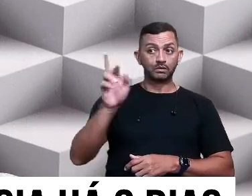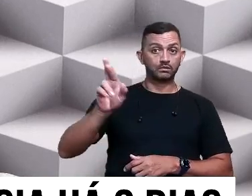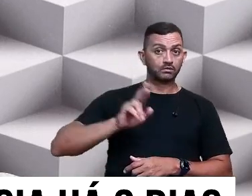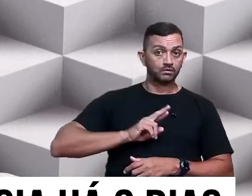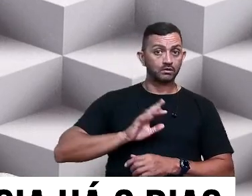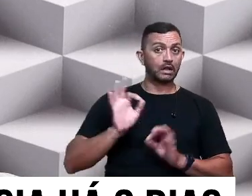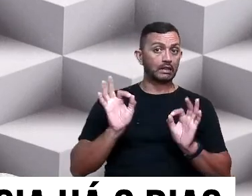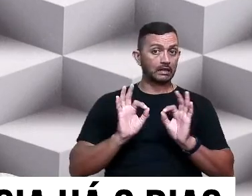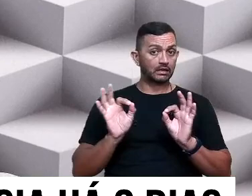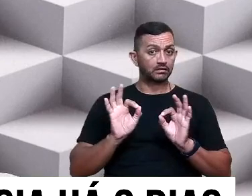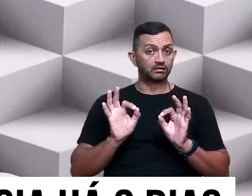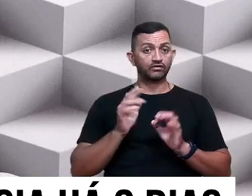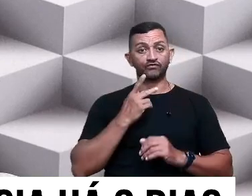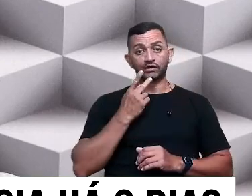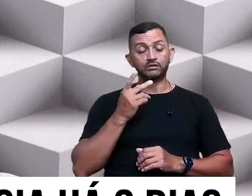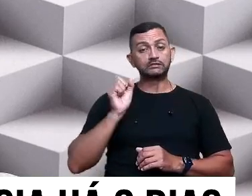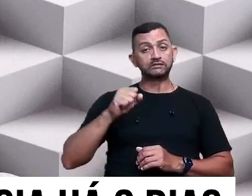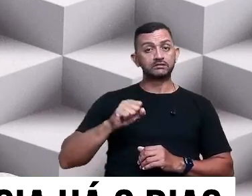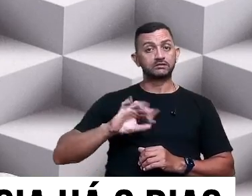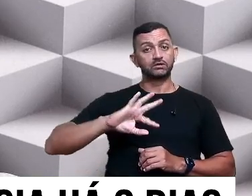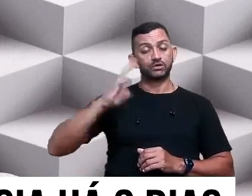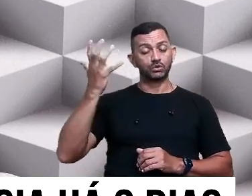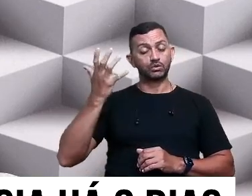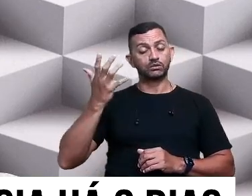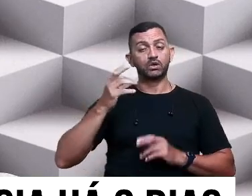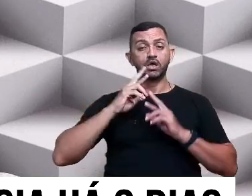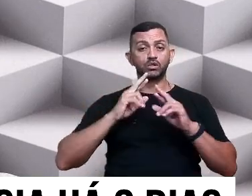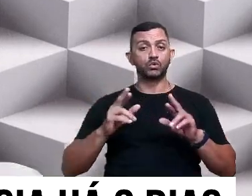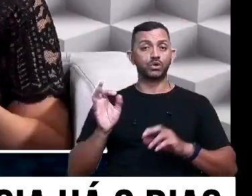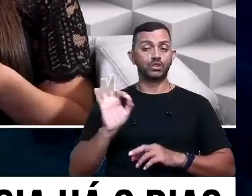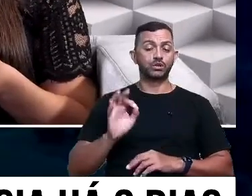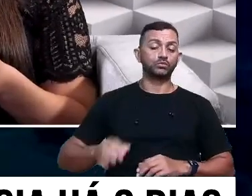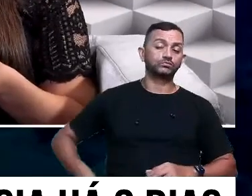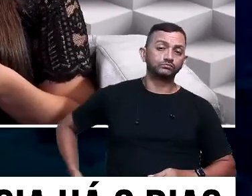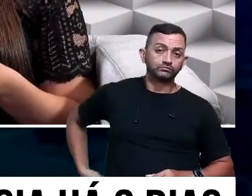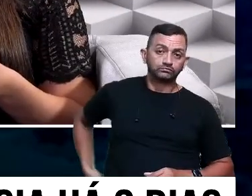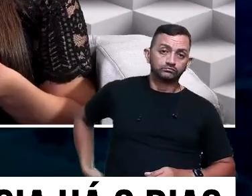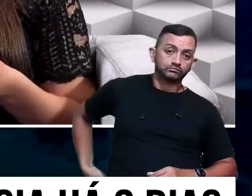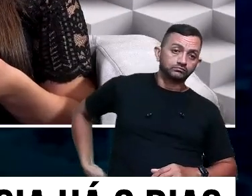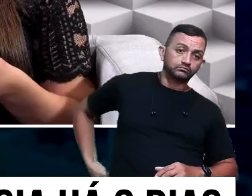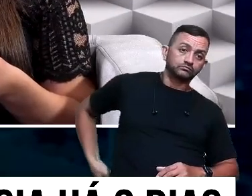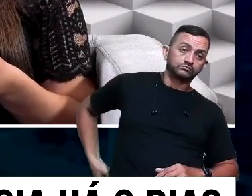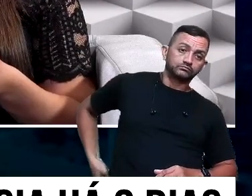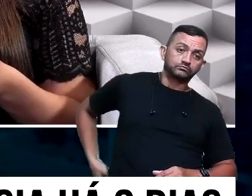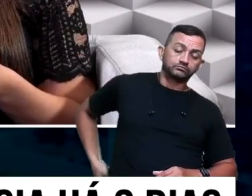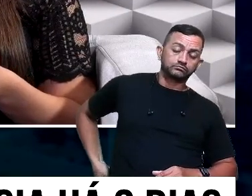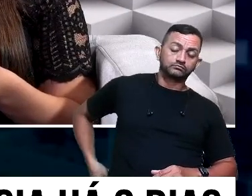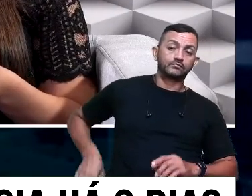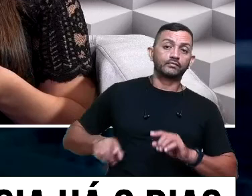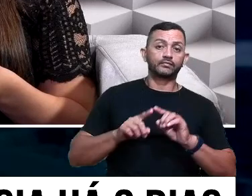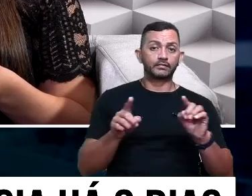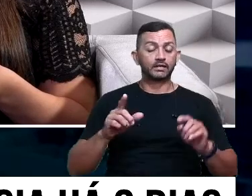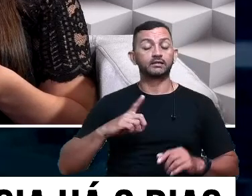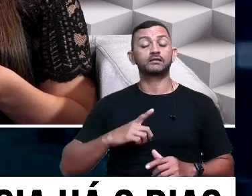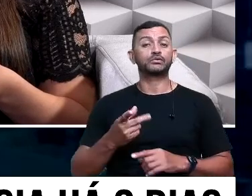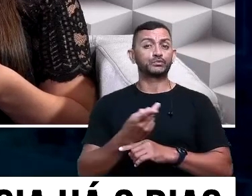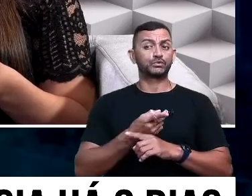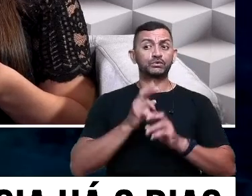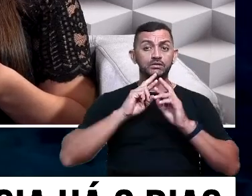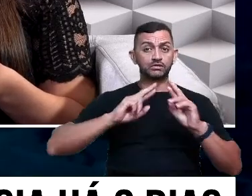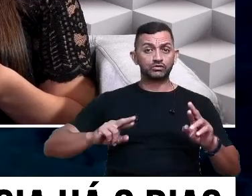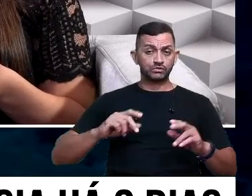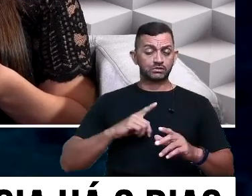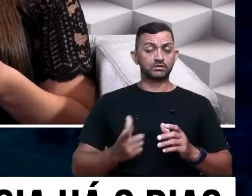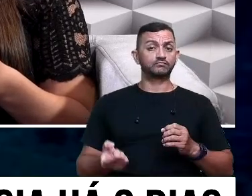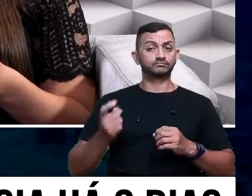não recebeu um retorno dizendo se a situação já foi resolvida ou não. Mais um daqueles casos em que a gente